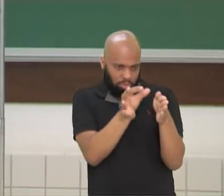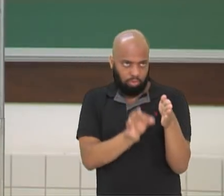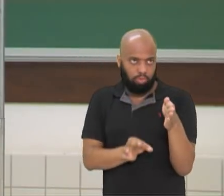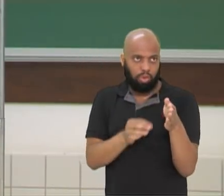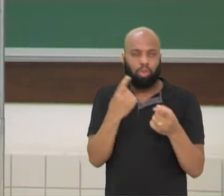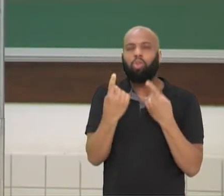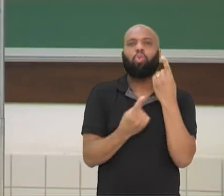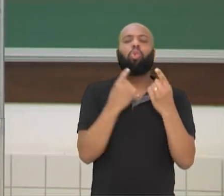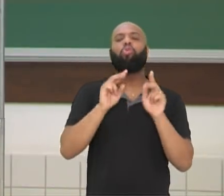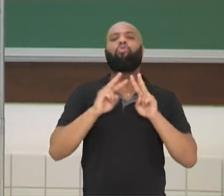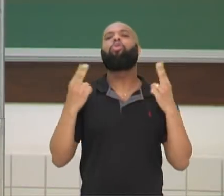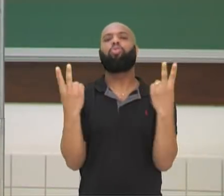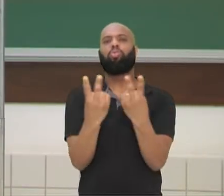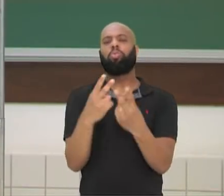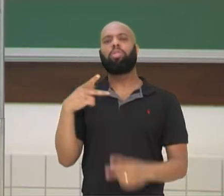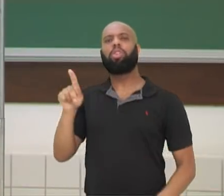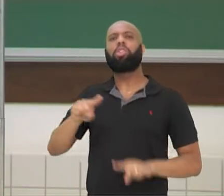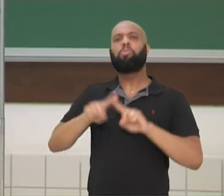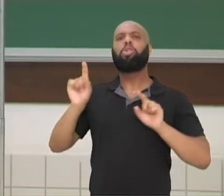Tá, professor, mas o que é volume?